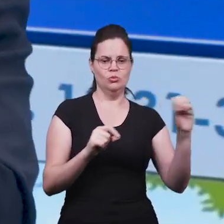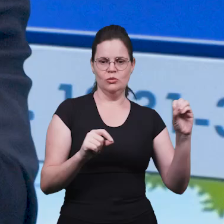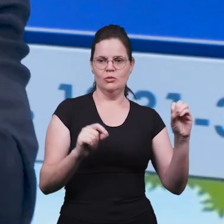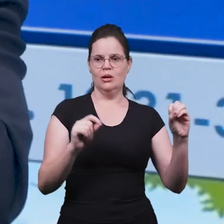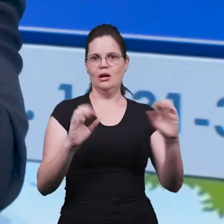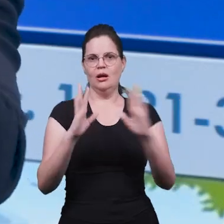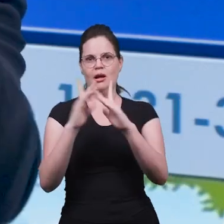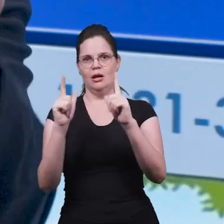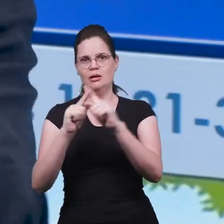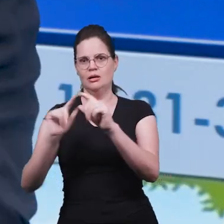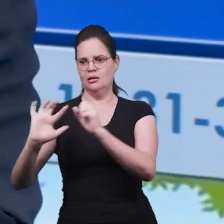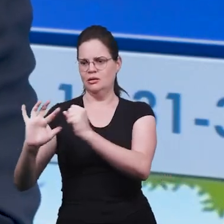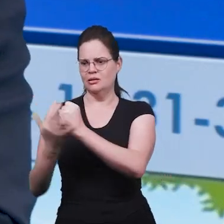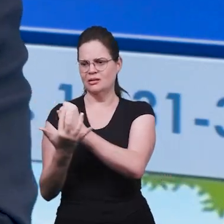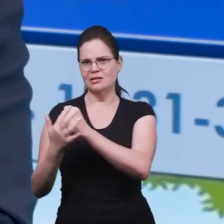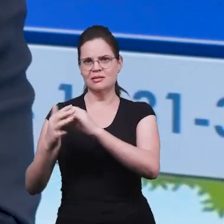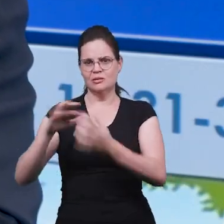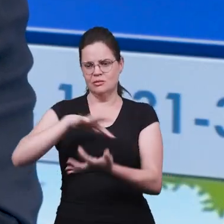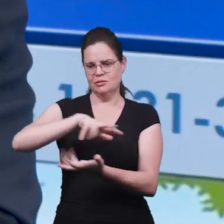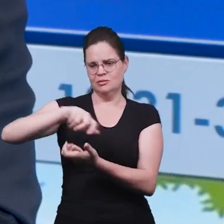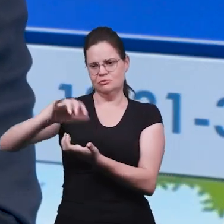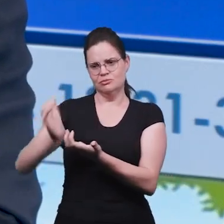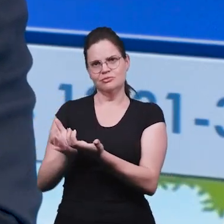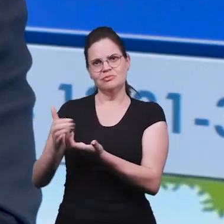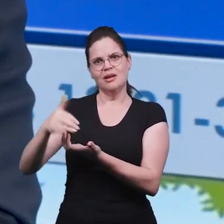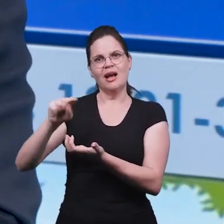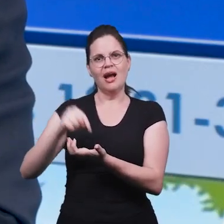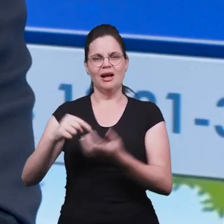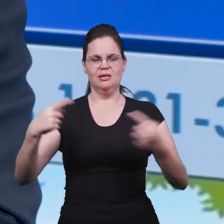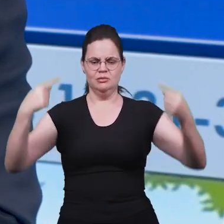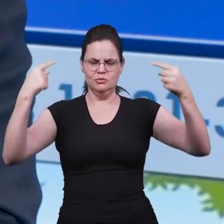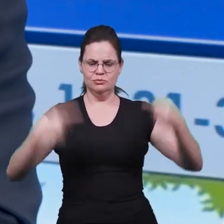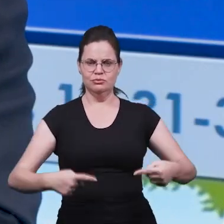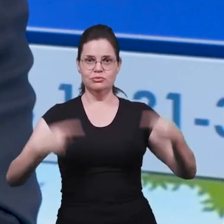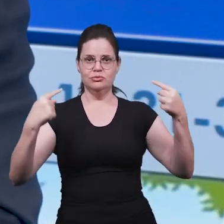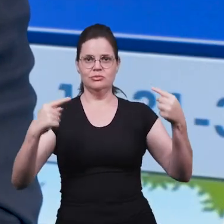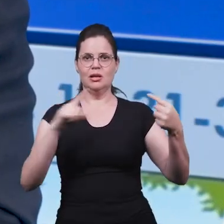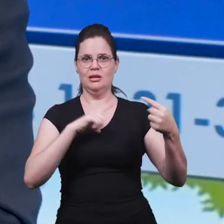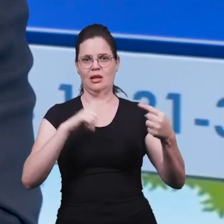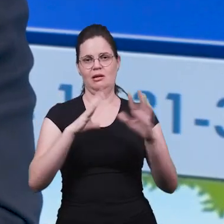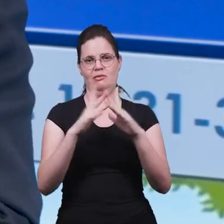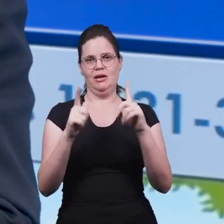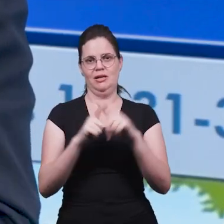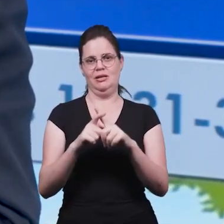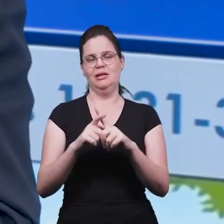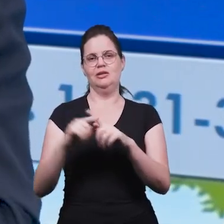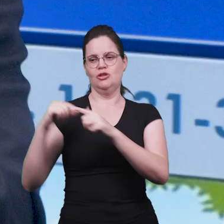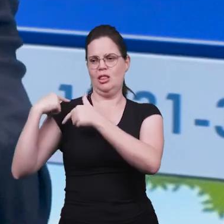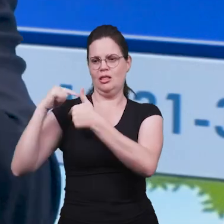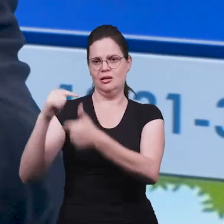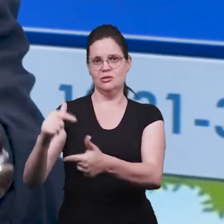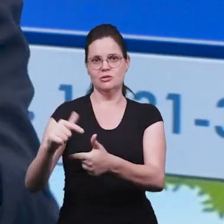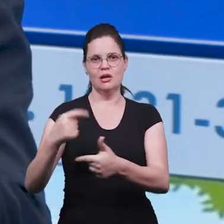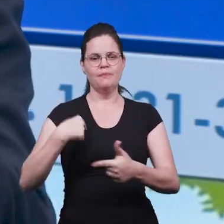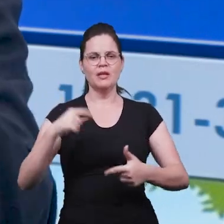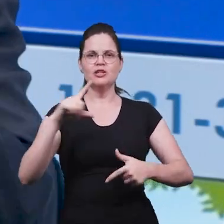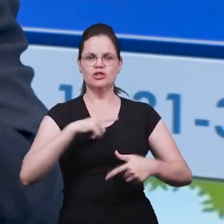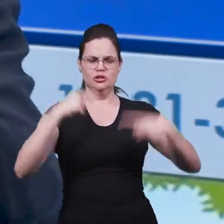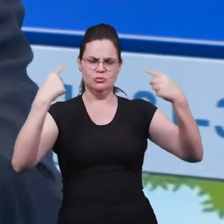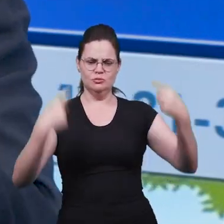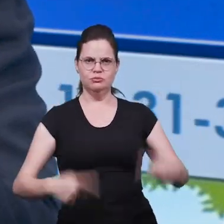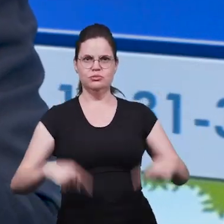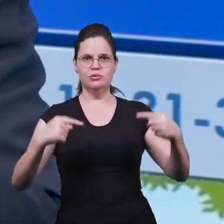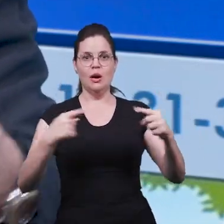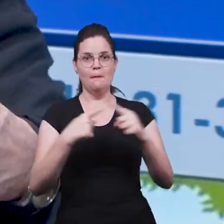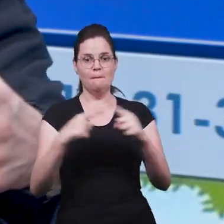né, que criou lá a igreja ortodoxa. E isso, nós vemos que todas essas brigas tinham